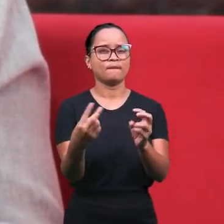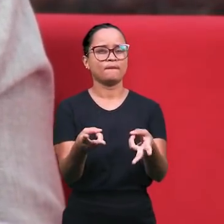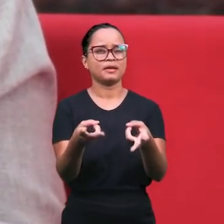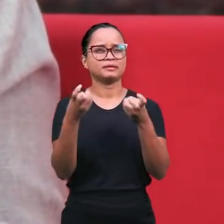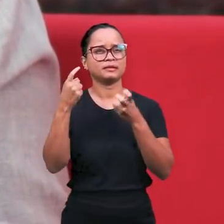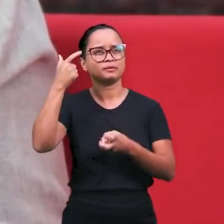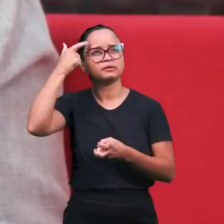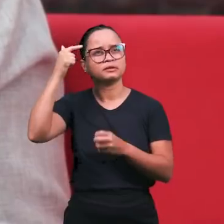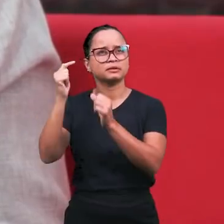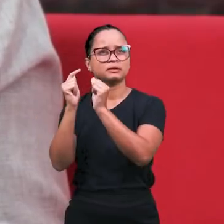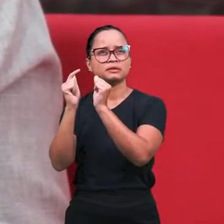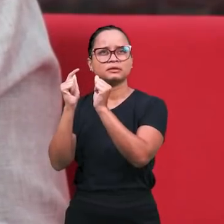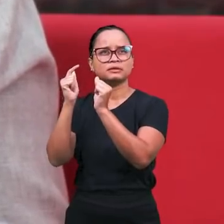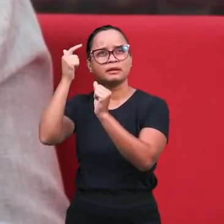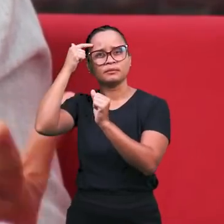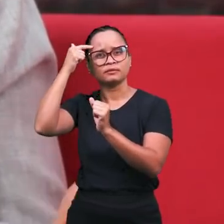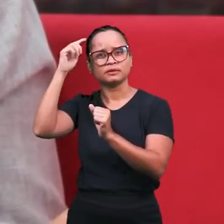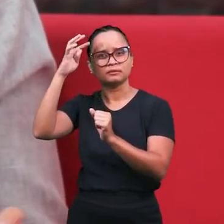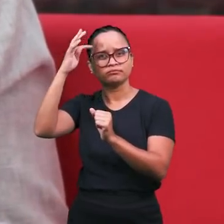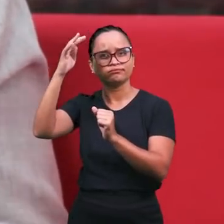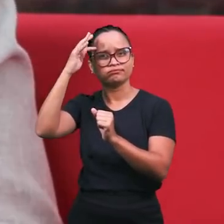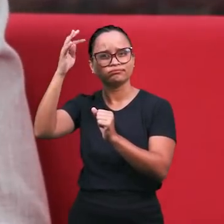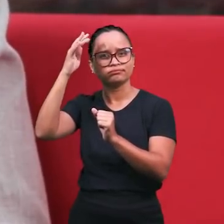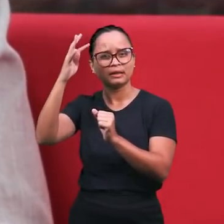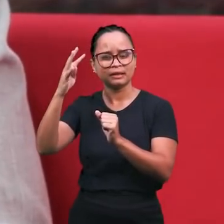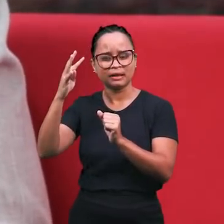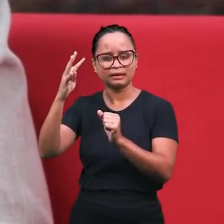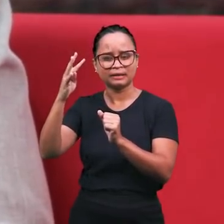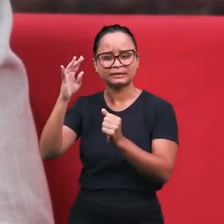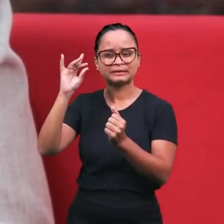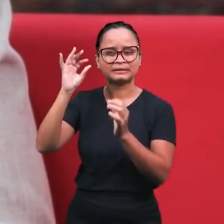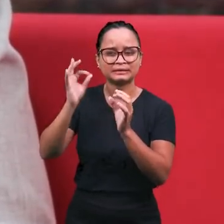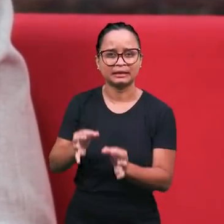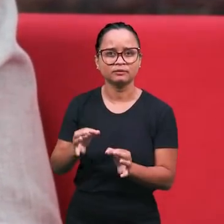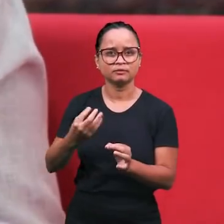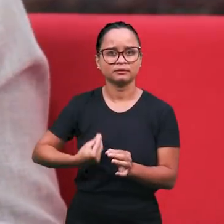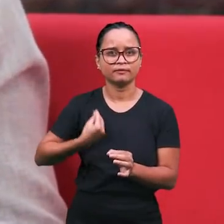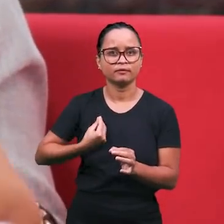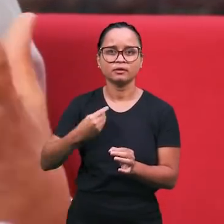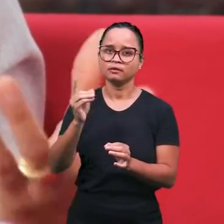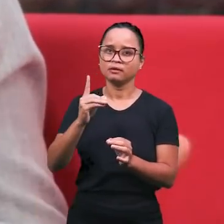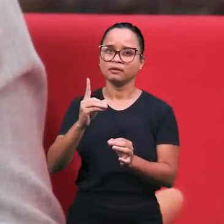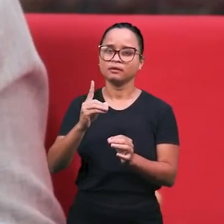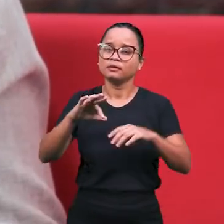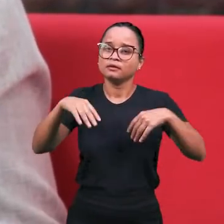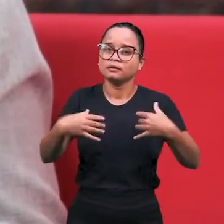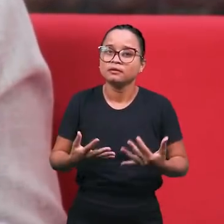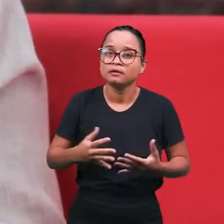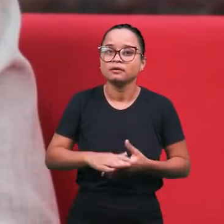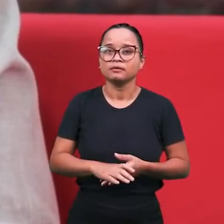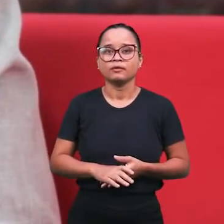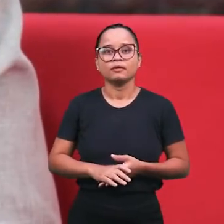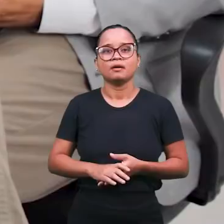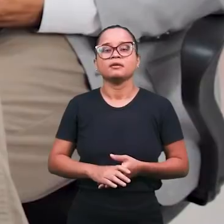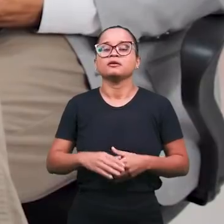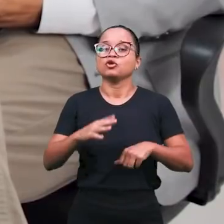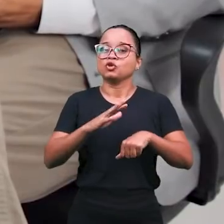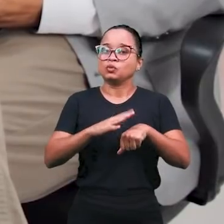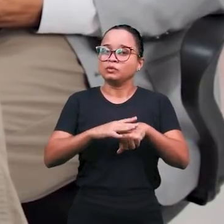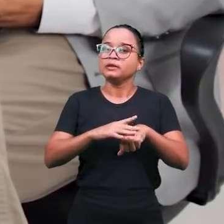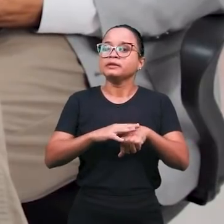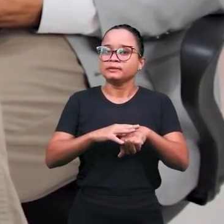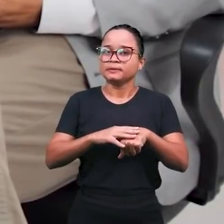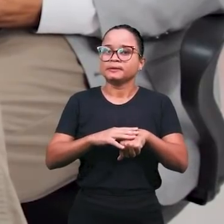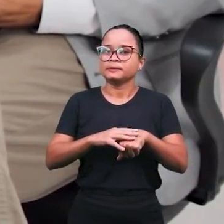seu pensamento não está adequado para aquilo que você está vivendo, você passa a viver sofrimentos psíquicos, e